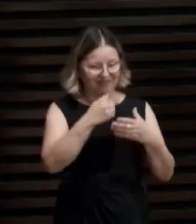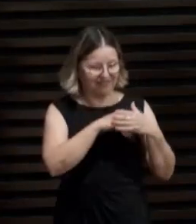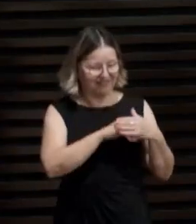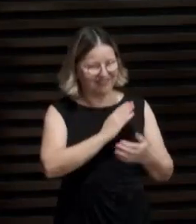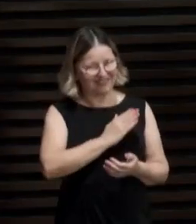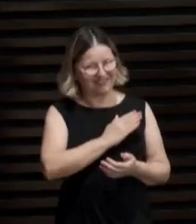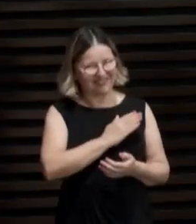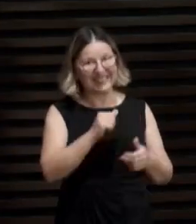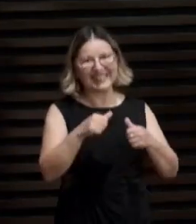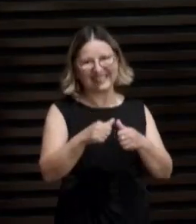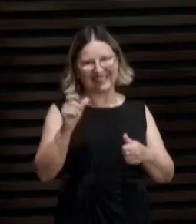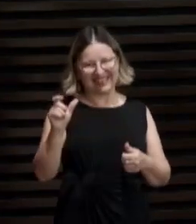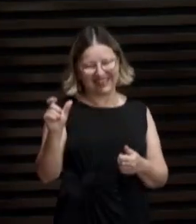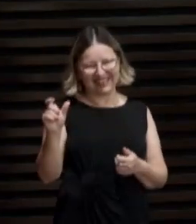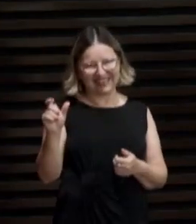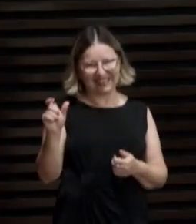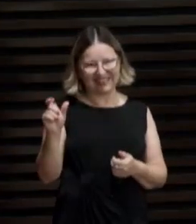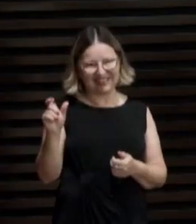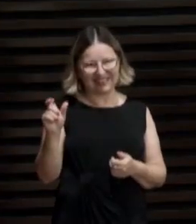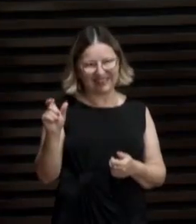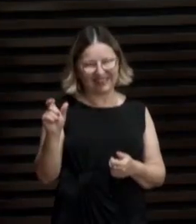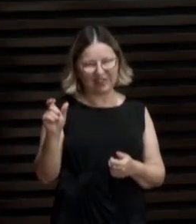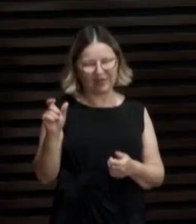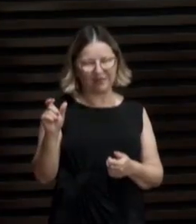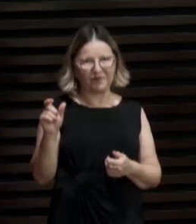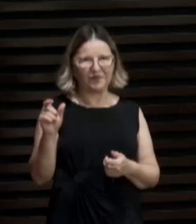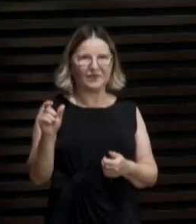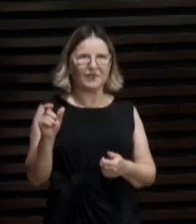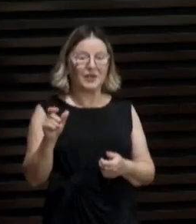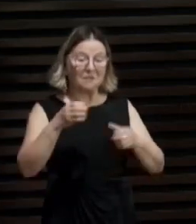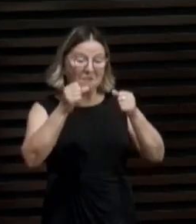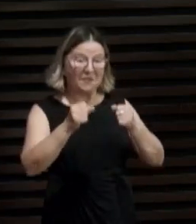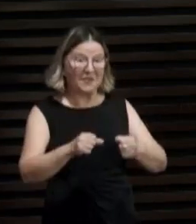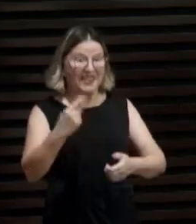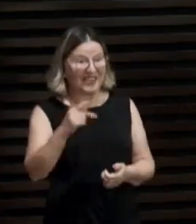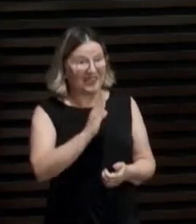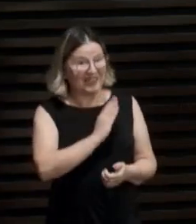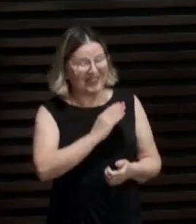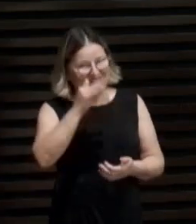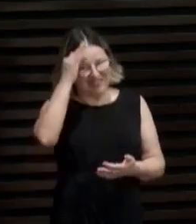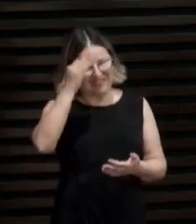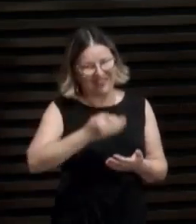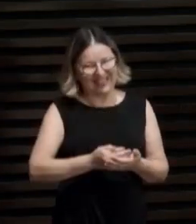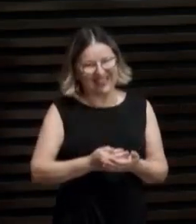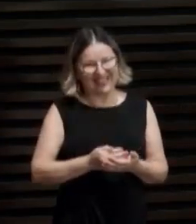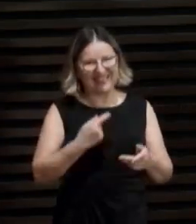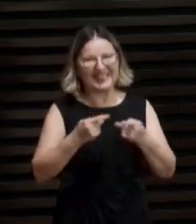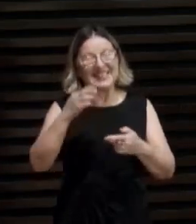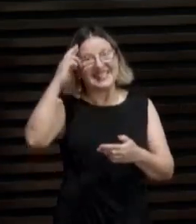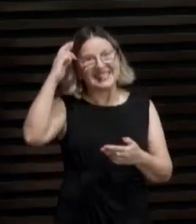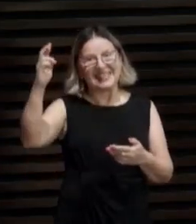essa palavra virá palavra rema com efeito no seu coração de fé e dizer: Senhor,